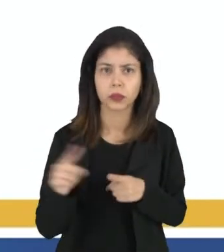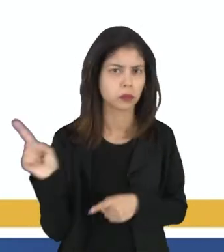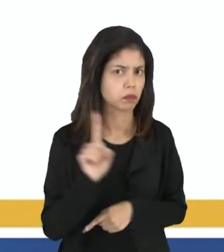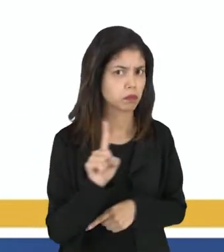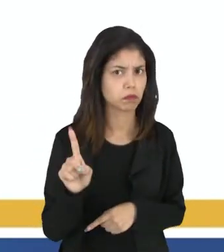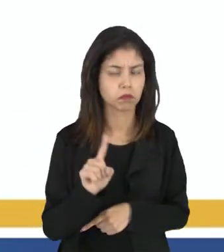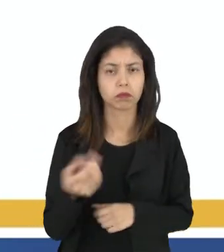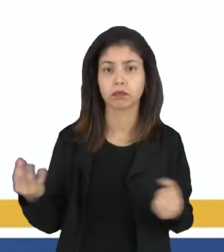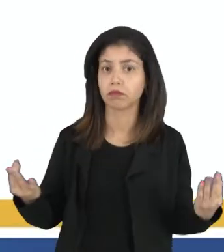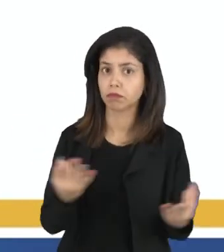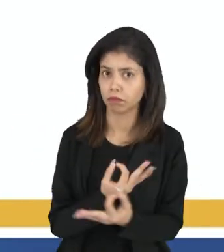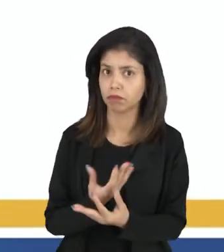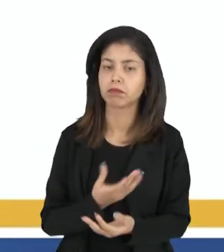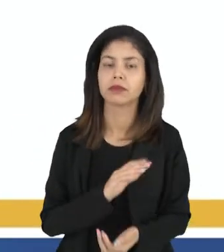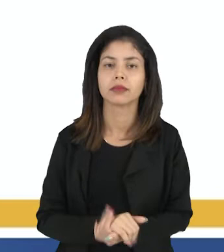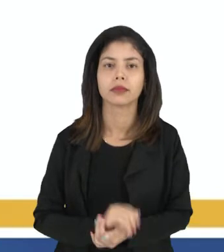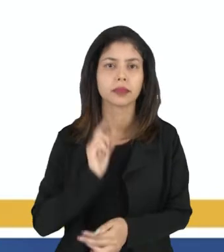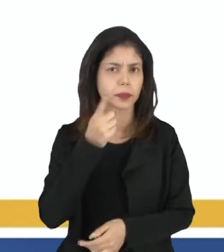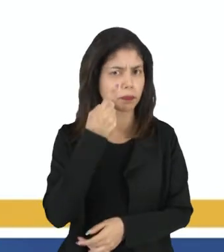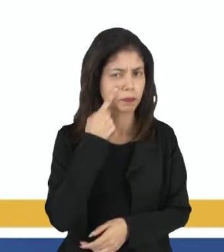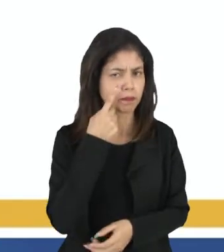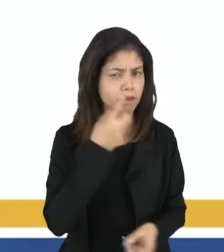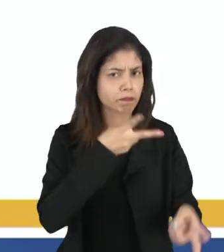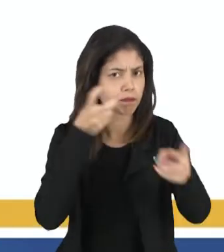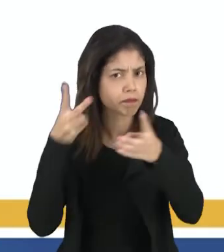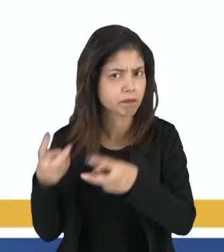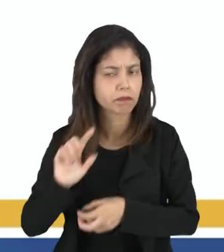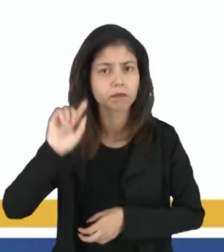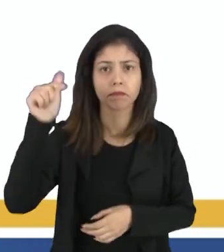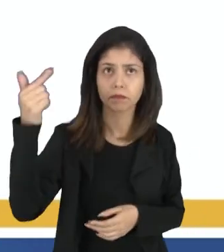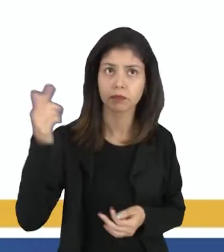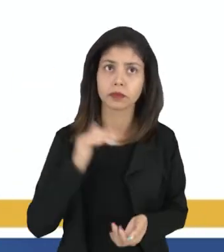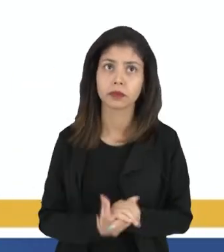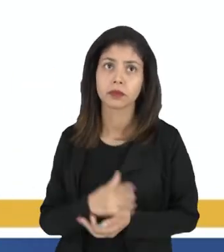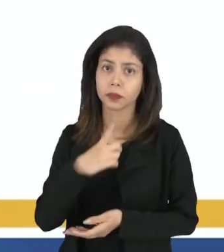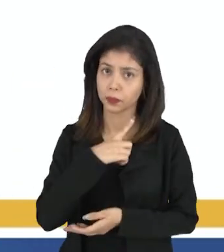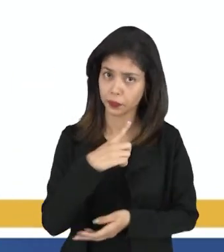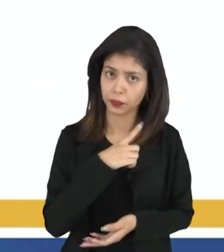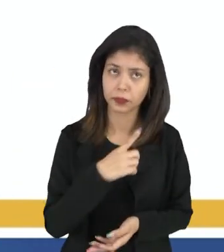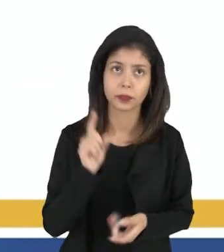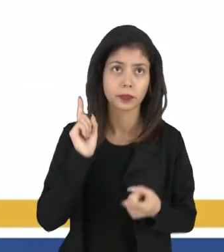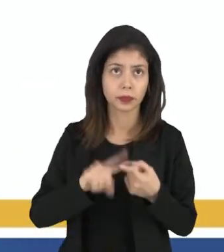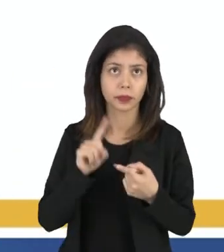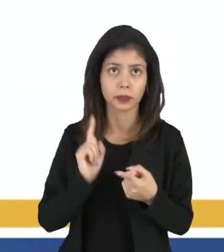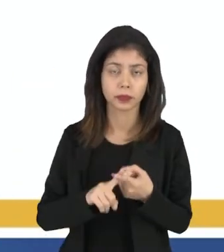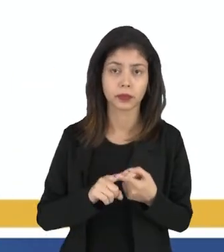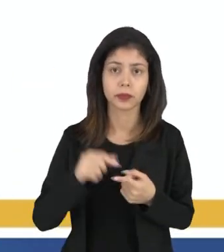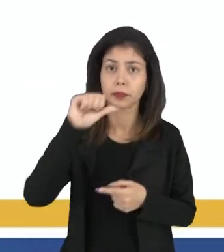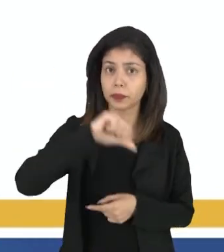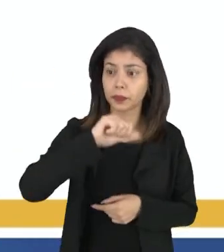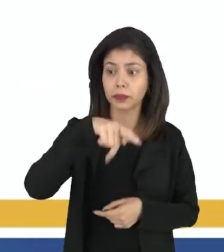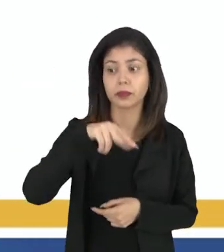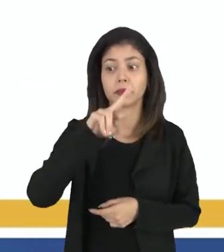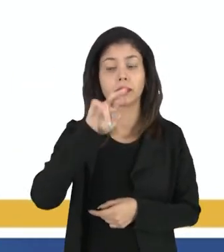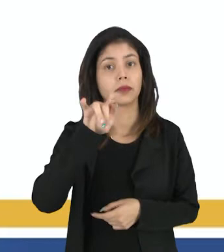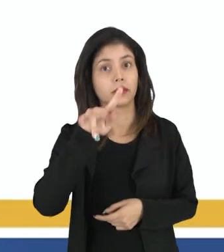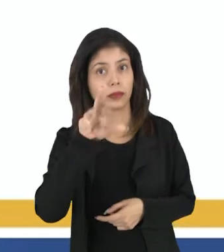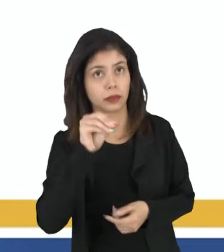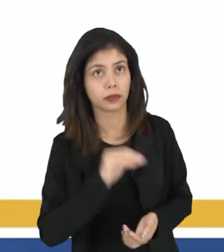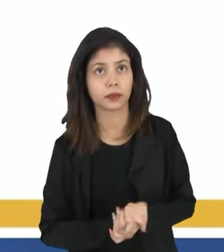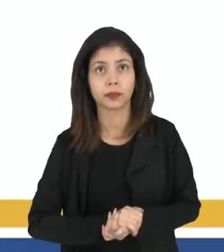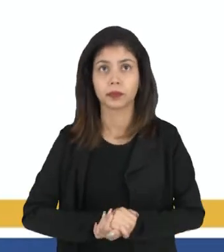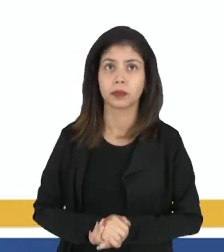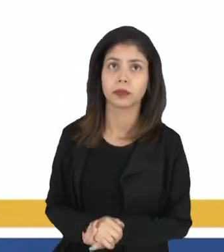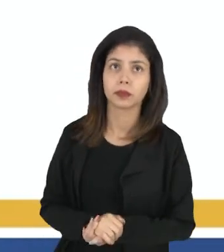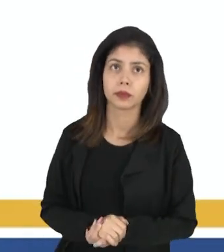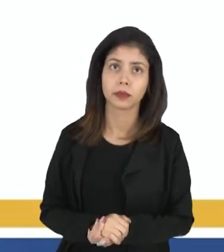present perfect. Observem que as demais, ó, tem o have, a primeira está na forma negativa, I haven't